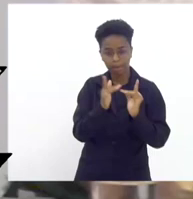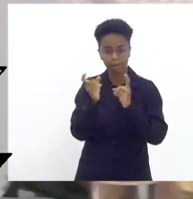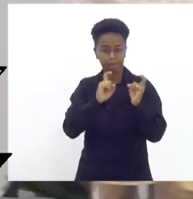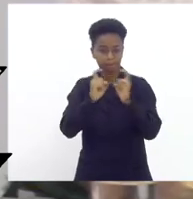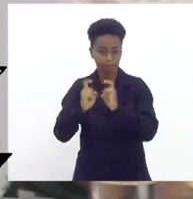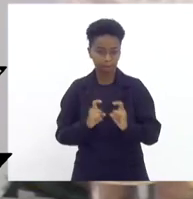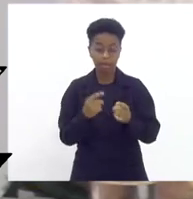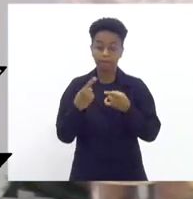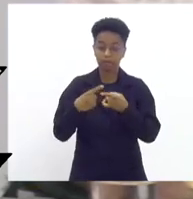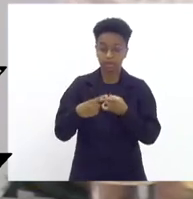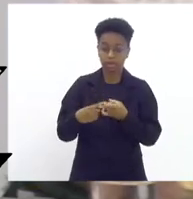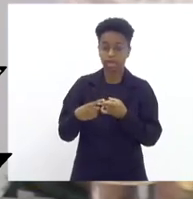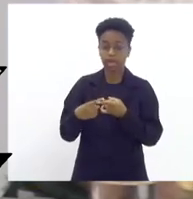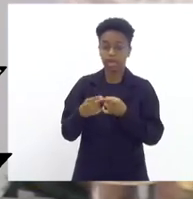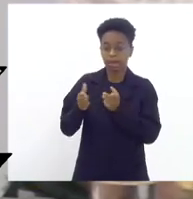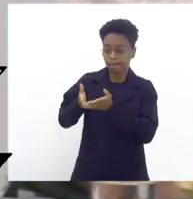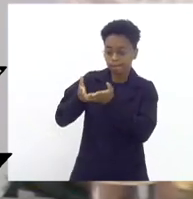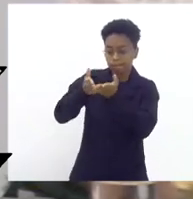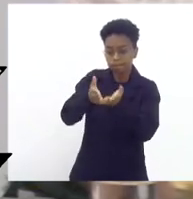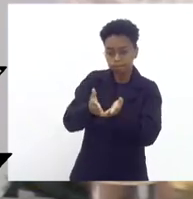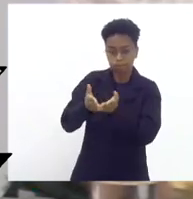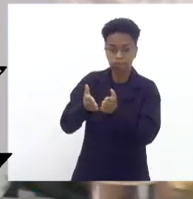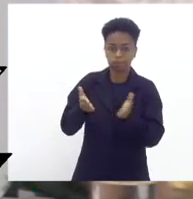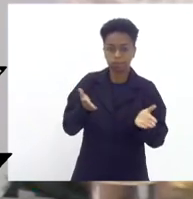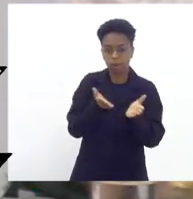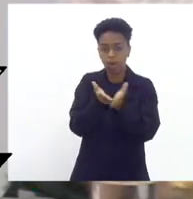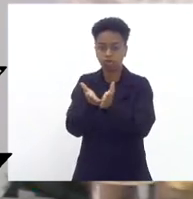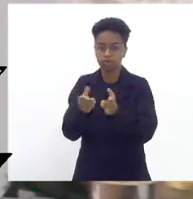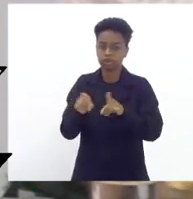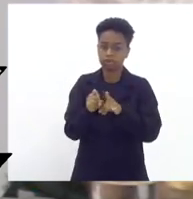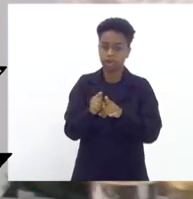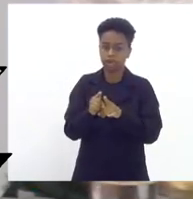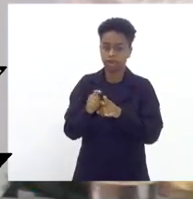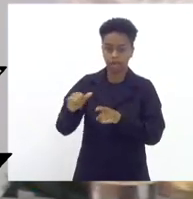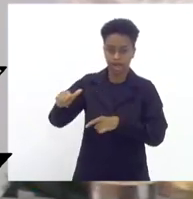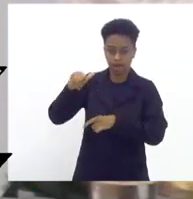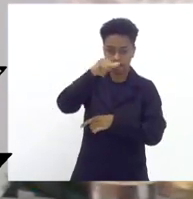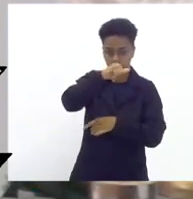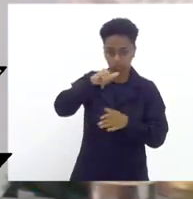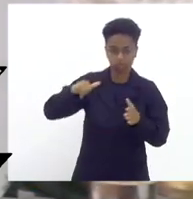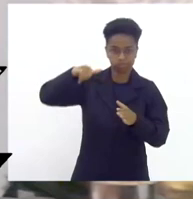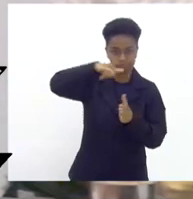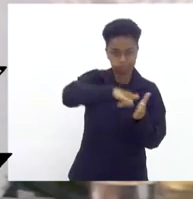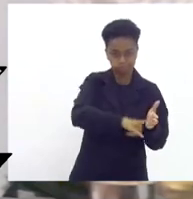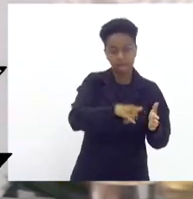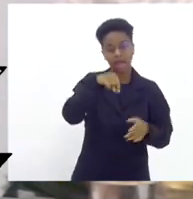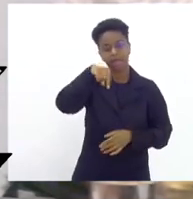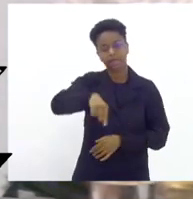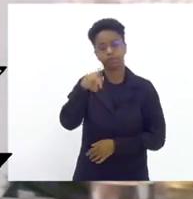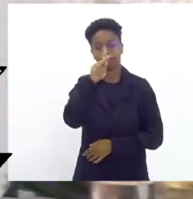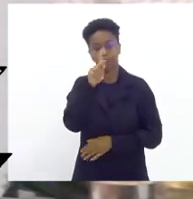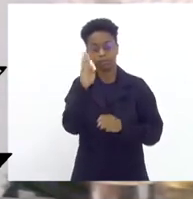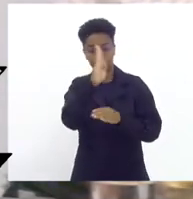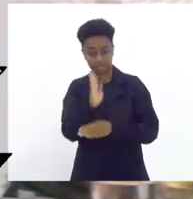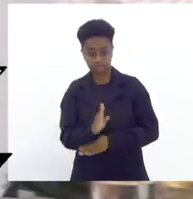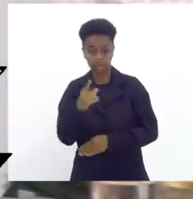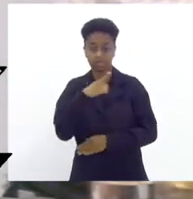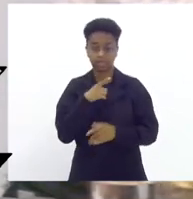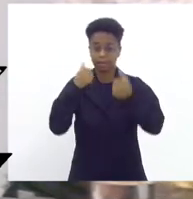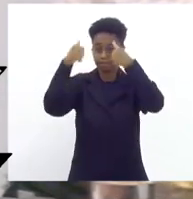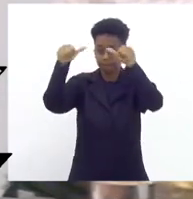importos e aeroportos do nosso país tenham cartazes afixados e também programa